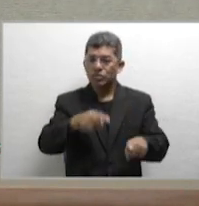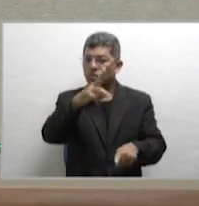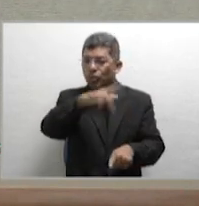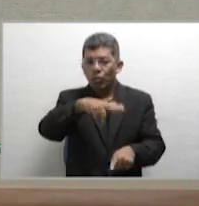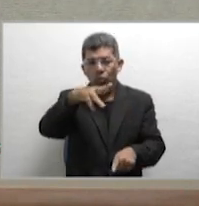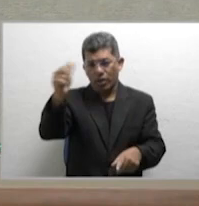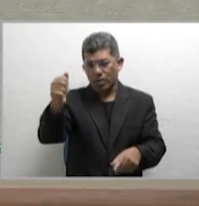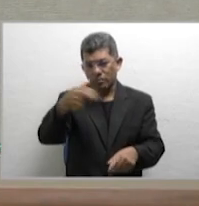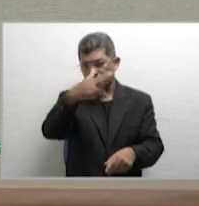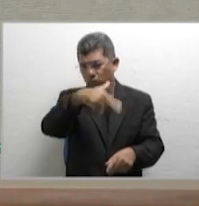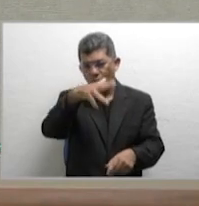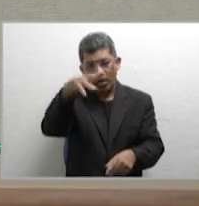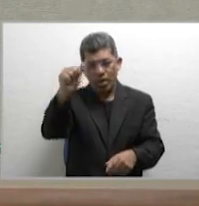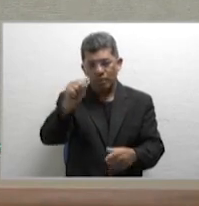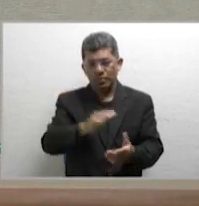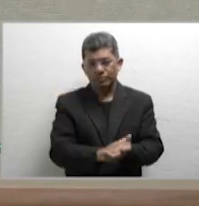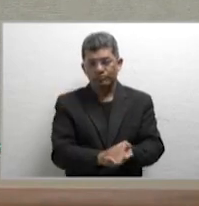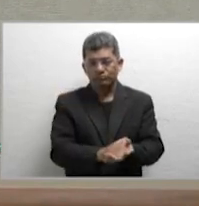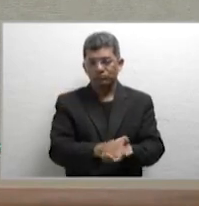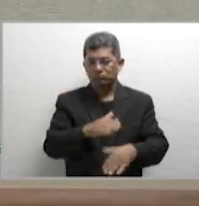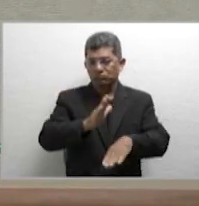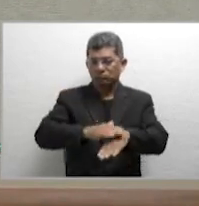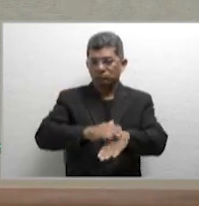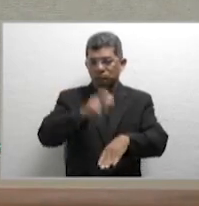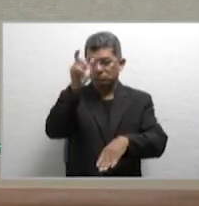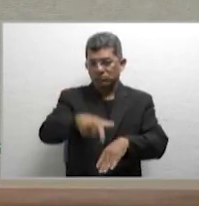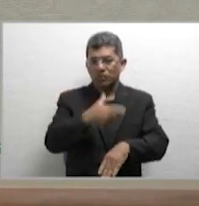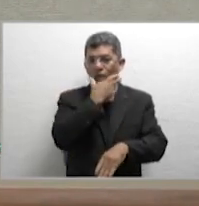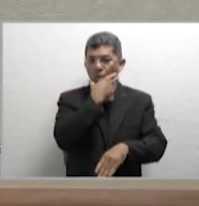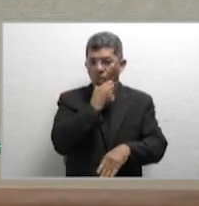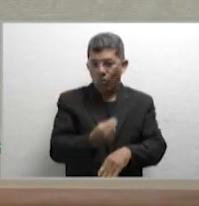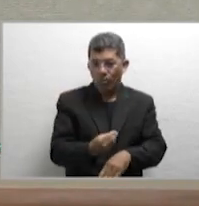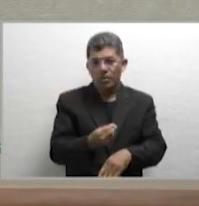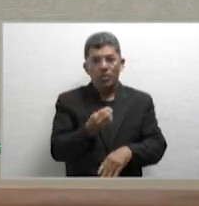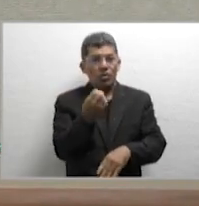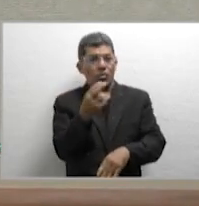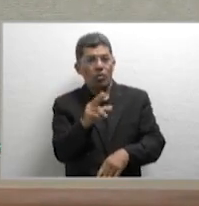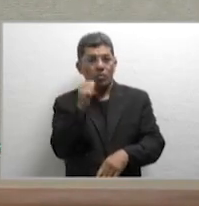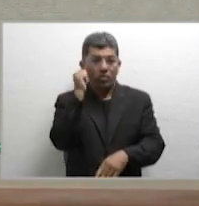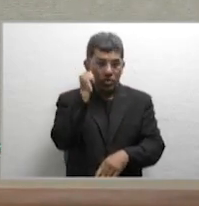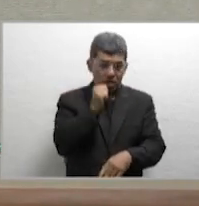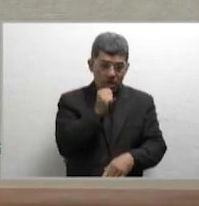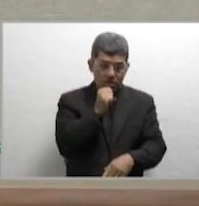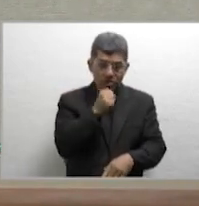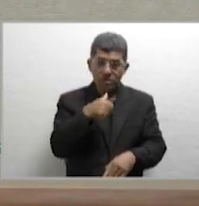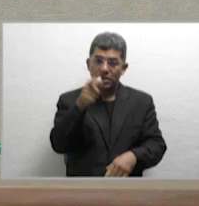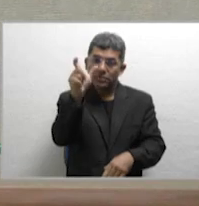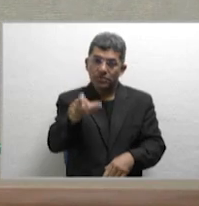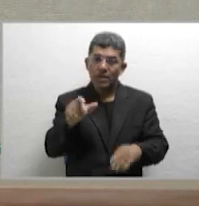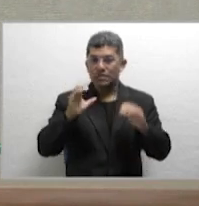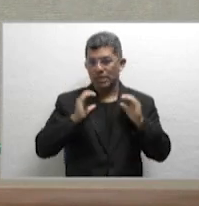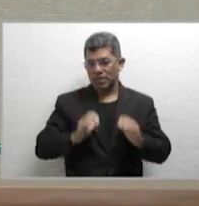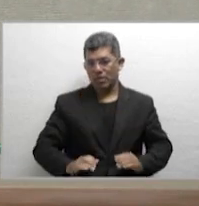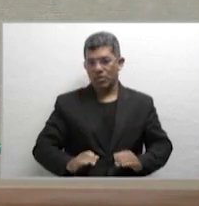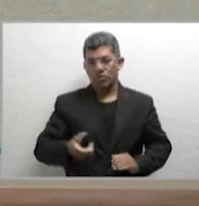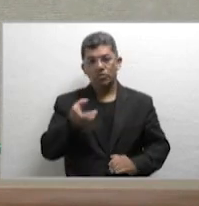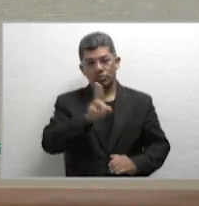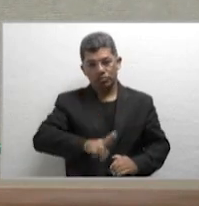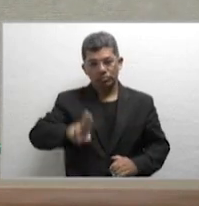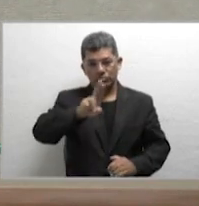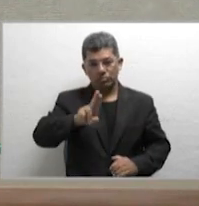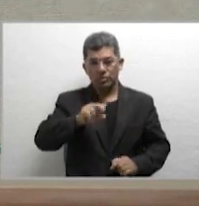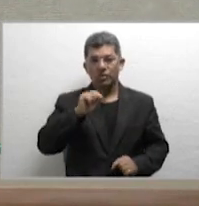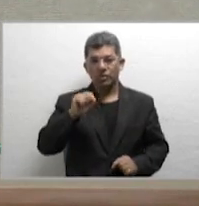jamais, jamais, independente de ser homem, de ser mulher, o cidadão, o consumidor